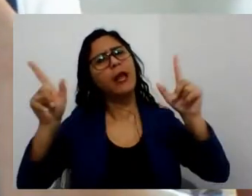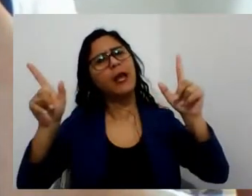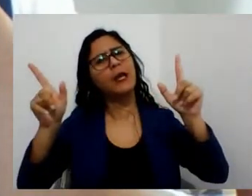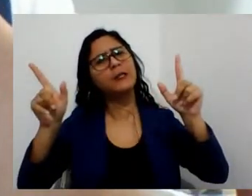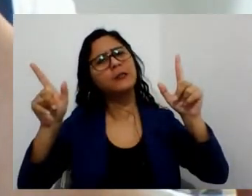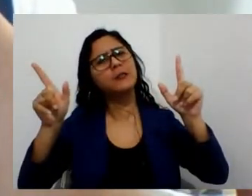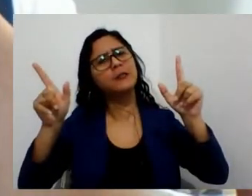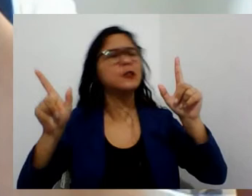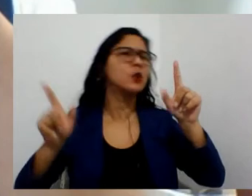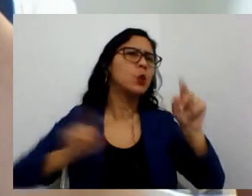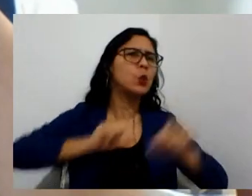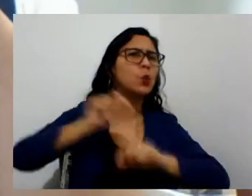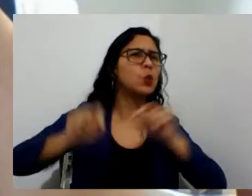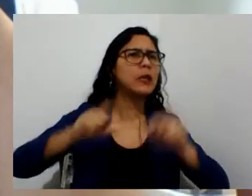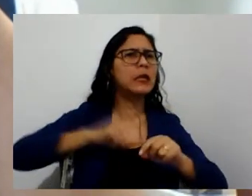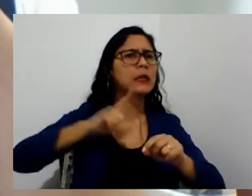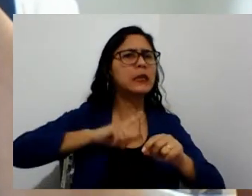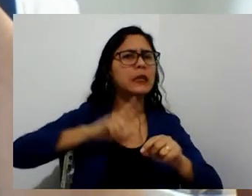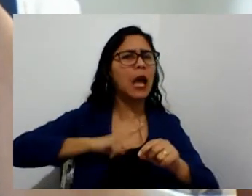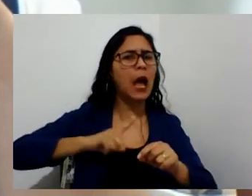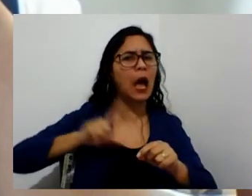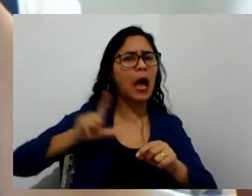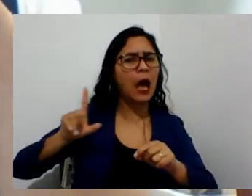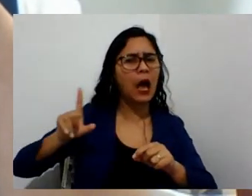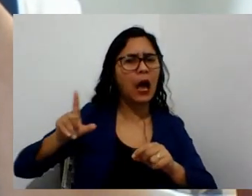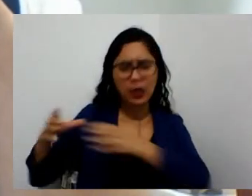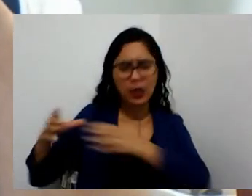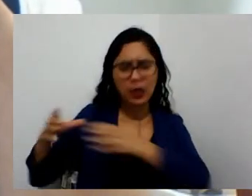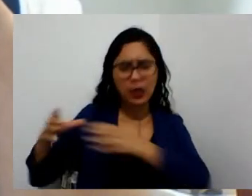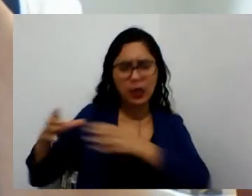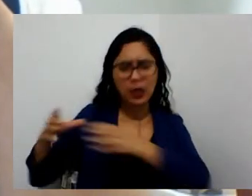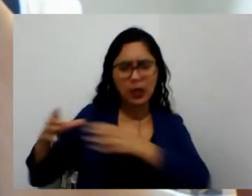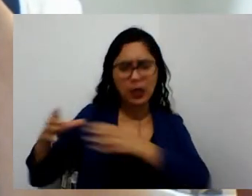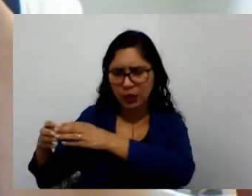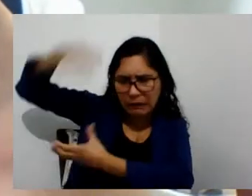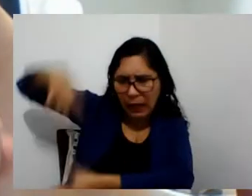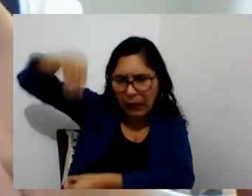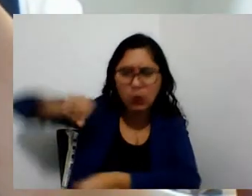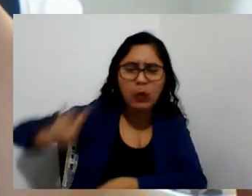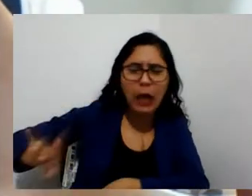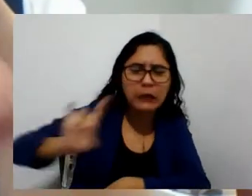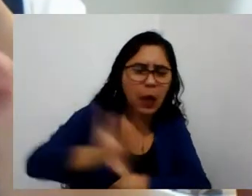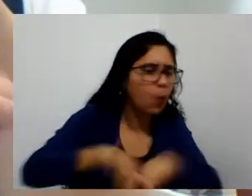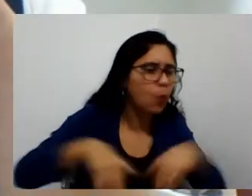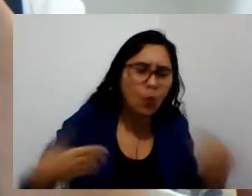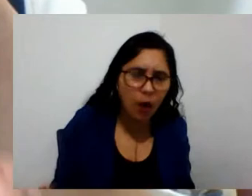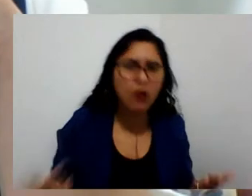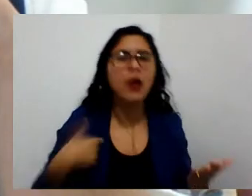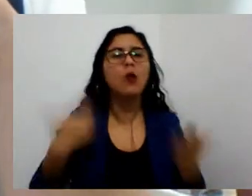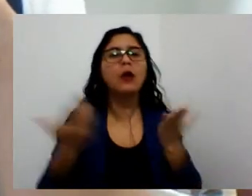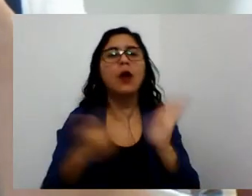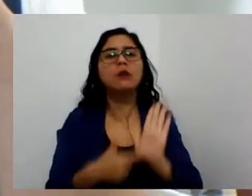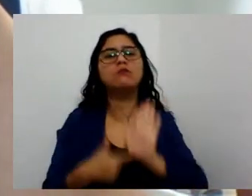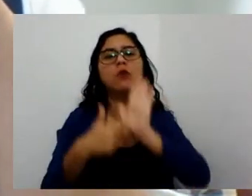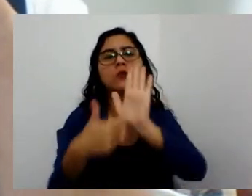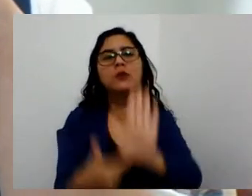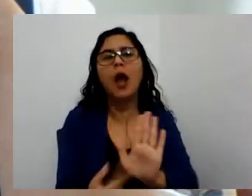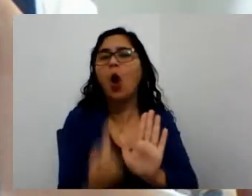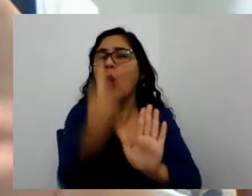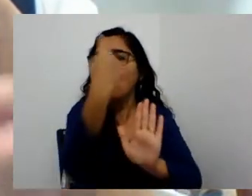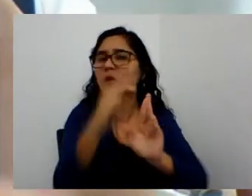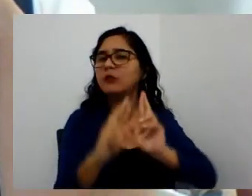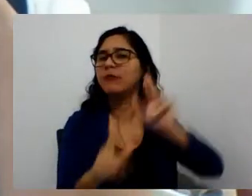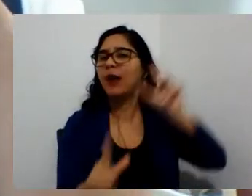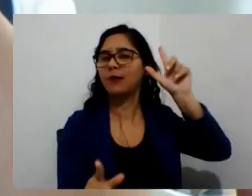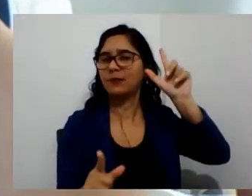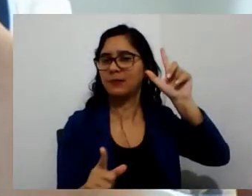alma e no cerne de cada uma dessas chapas? Traçar pelo menos uma diferença antes